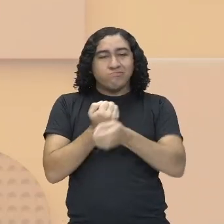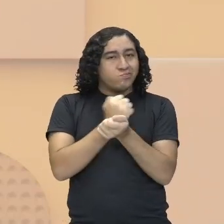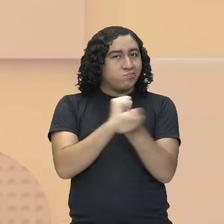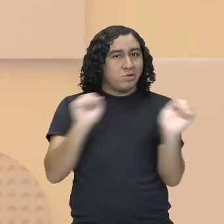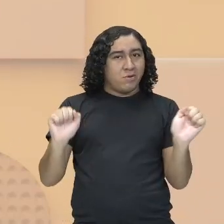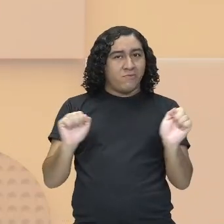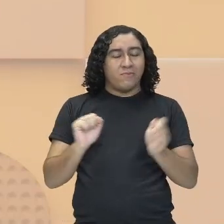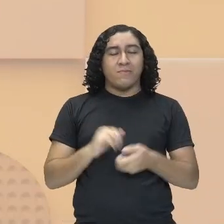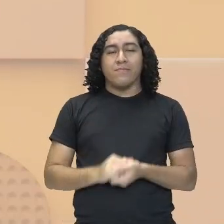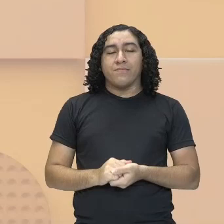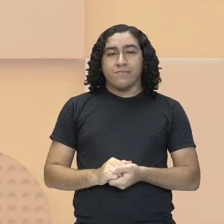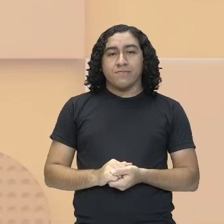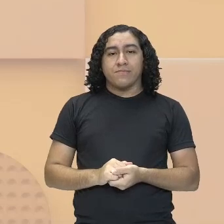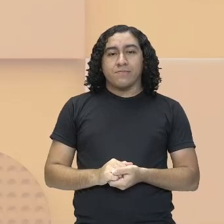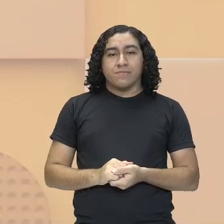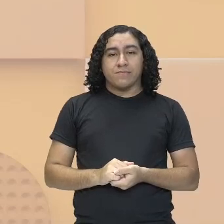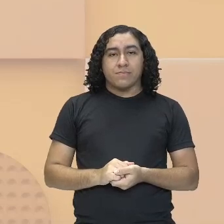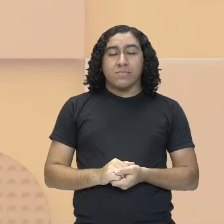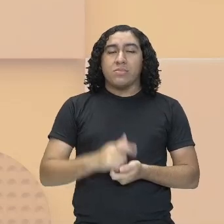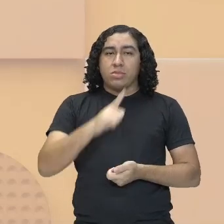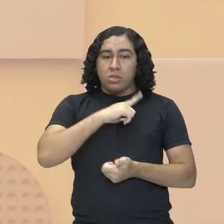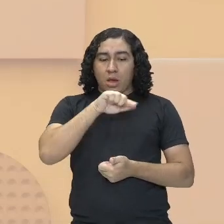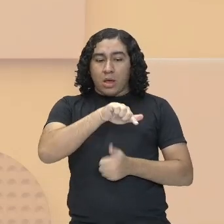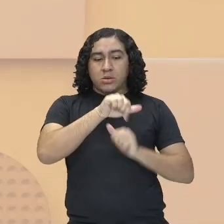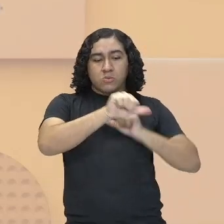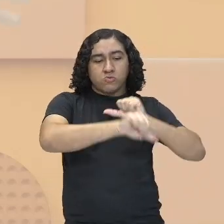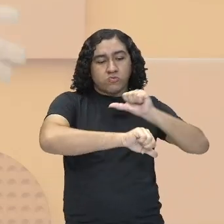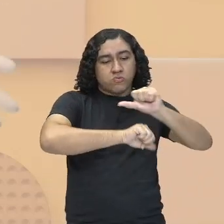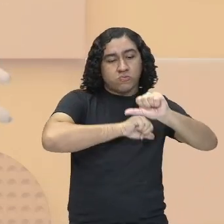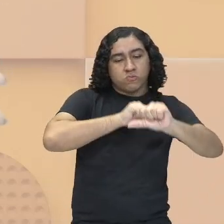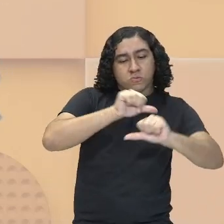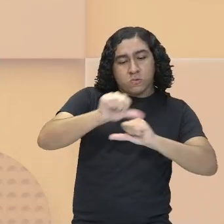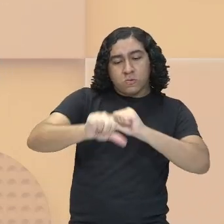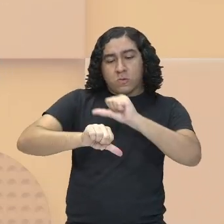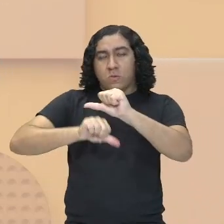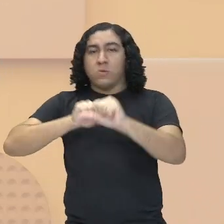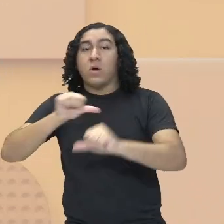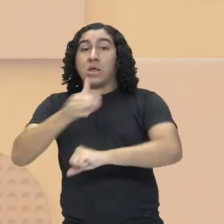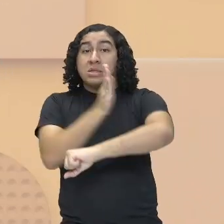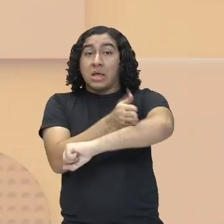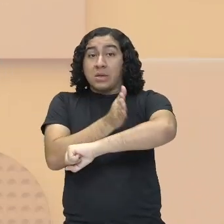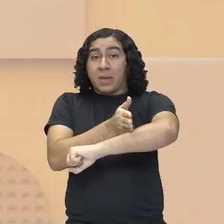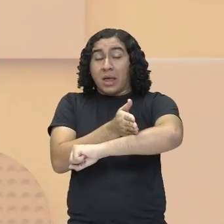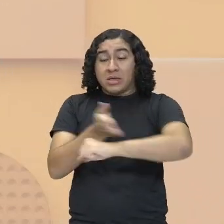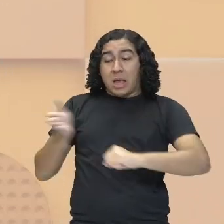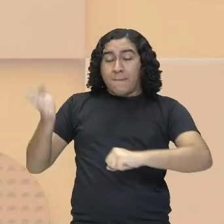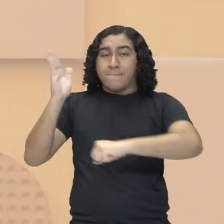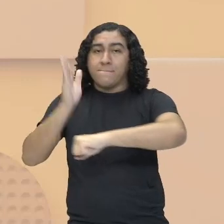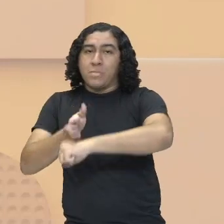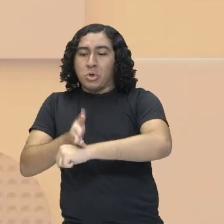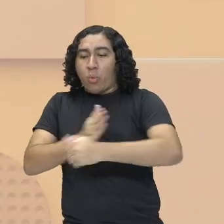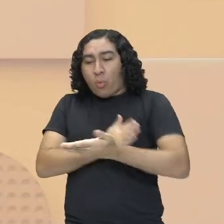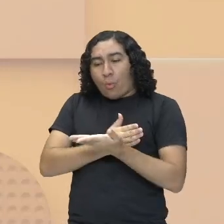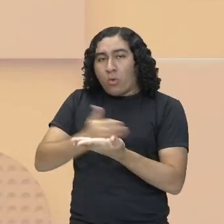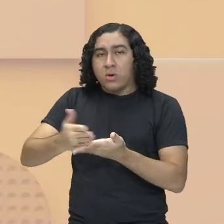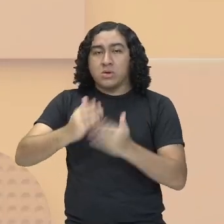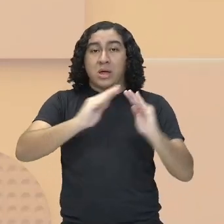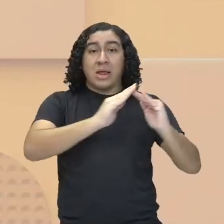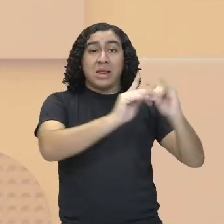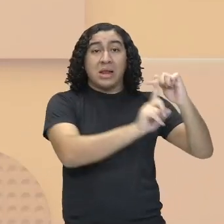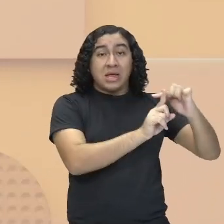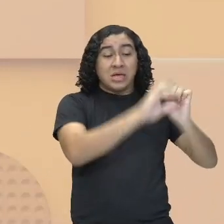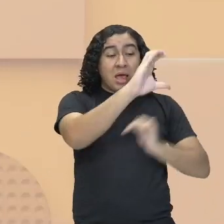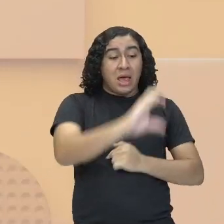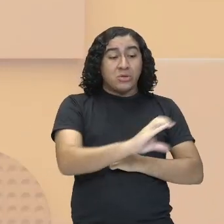período do Renascimento, que eu vou ter essa transição gradual da Idade Média para a Idade Moderna. A Igreja Católica ainda